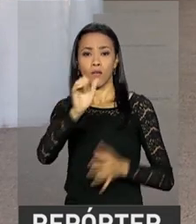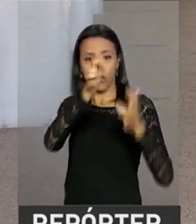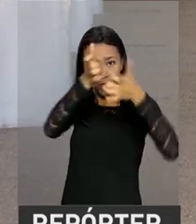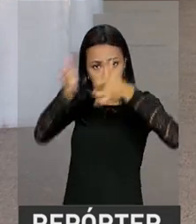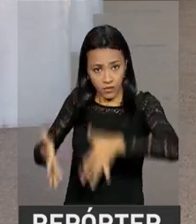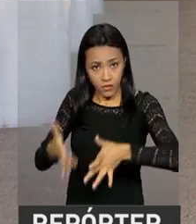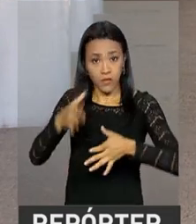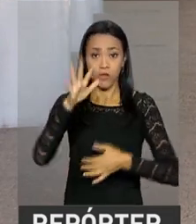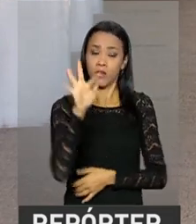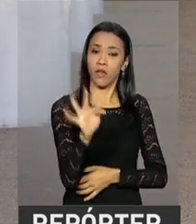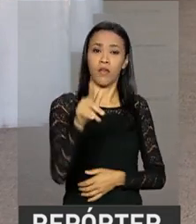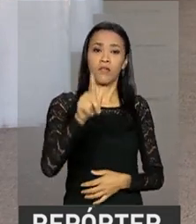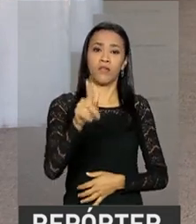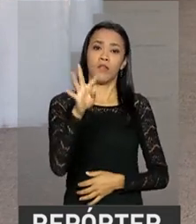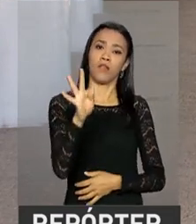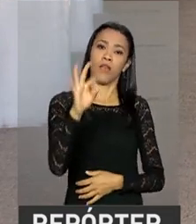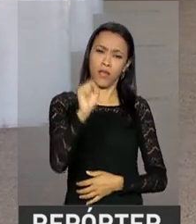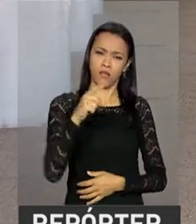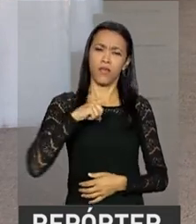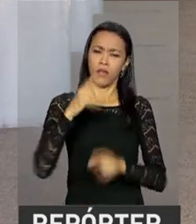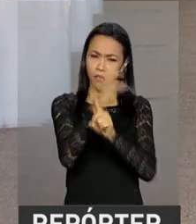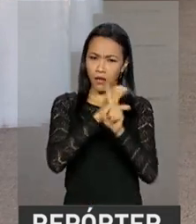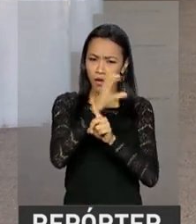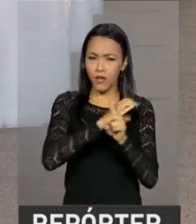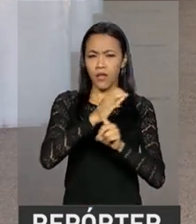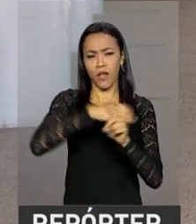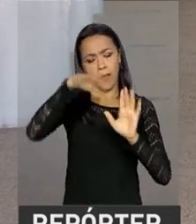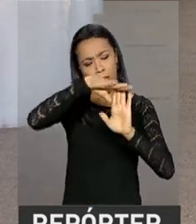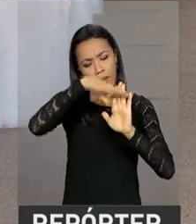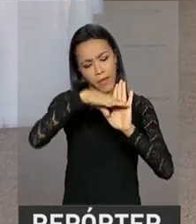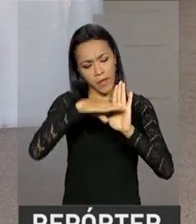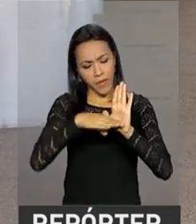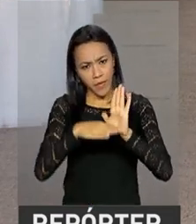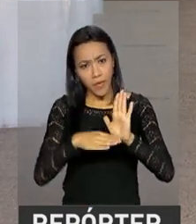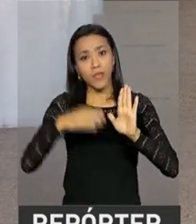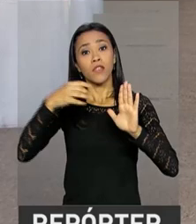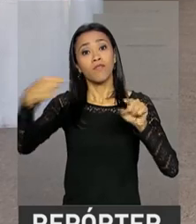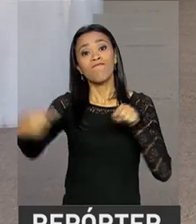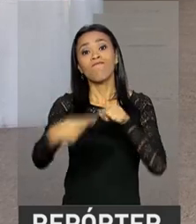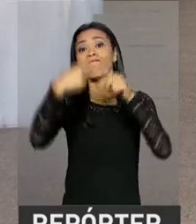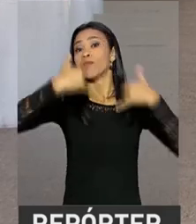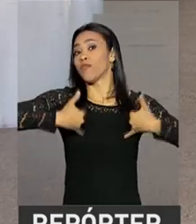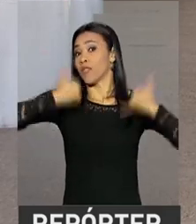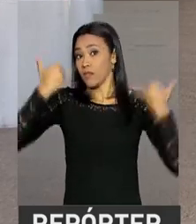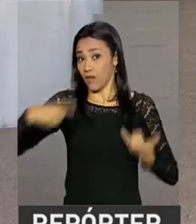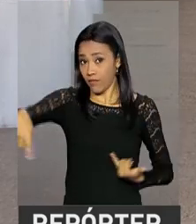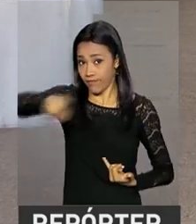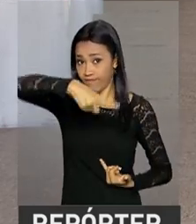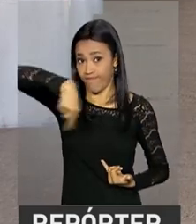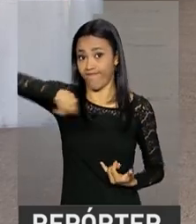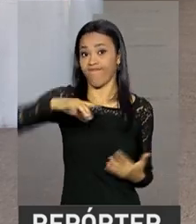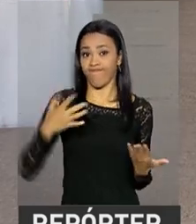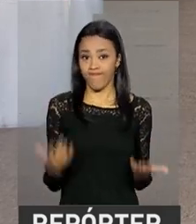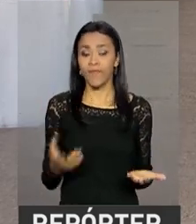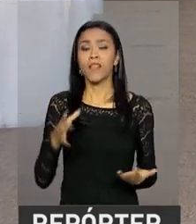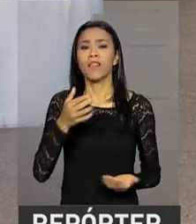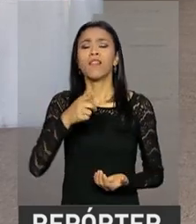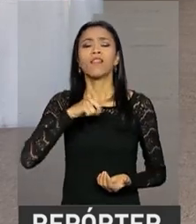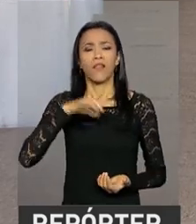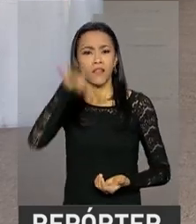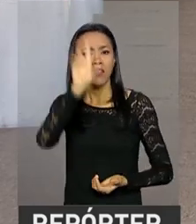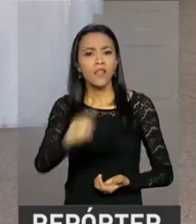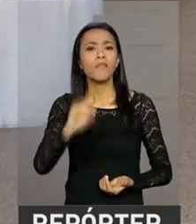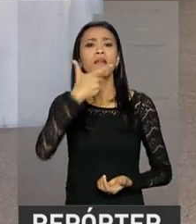o pagamento vai seguir um calendário específico de acordo com o aniversário do trabalhador tem o direito ao